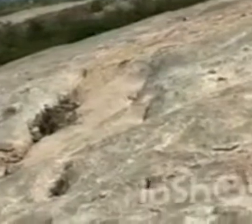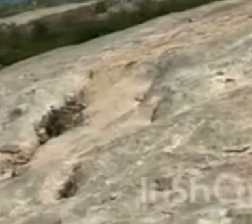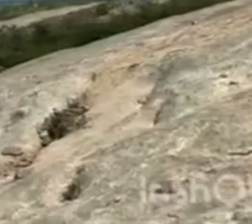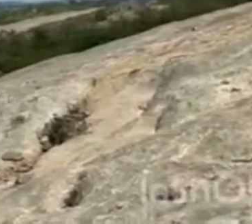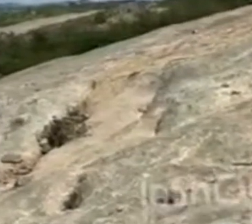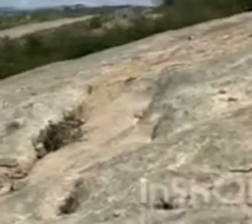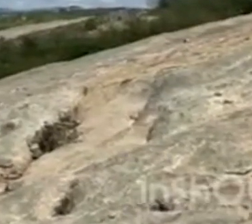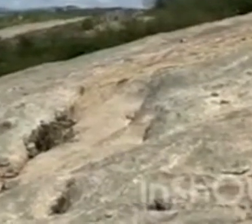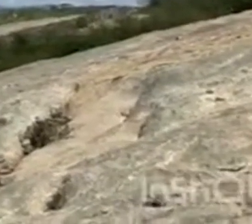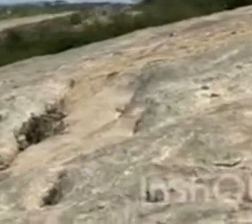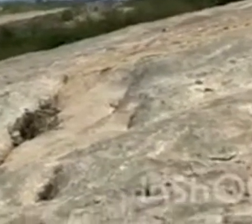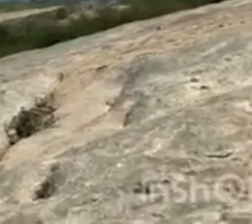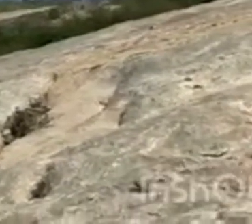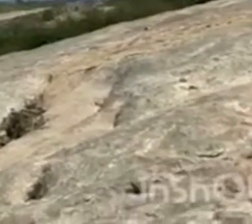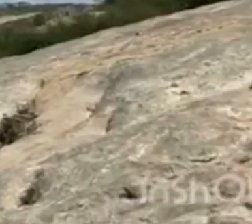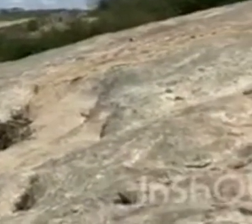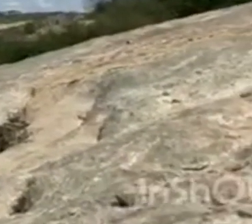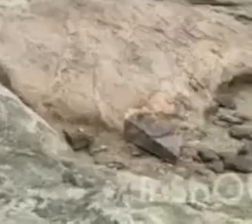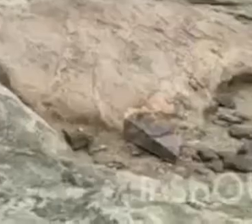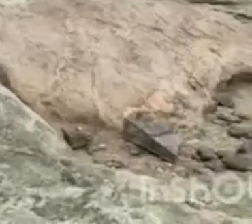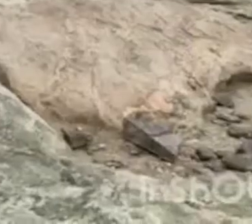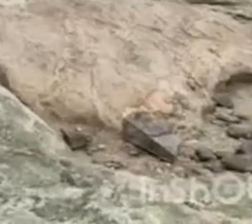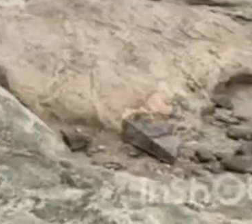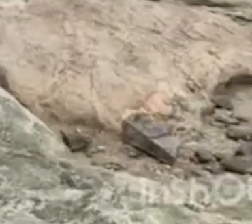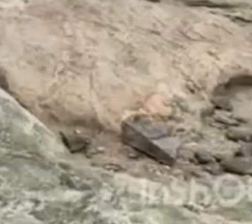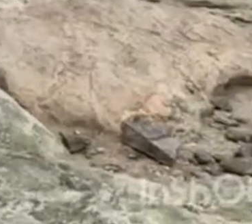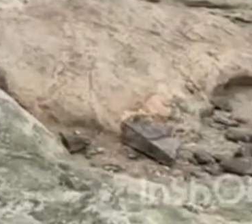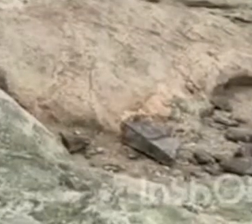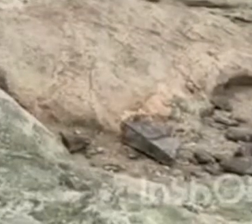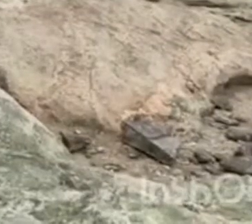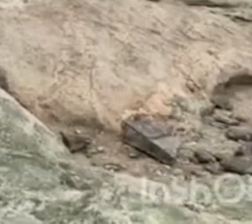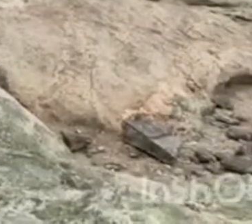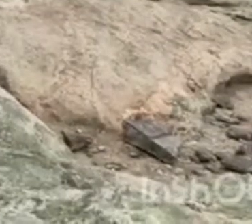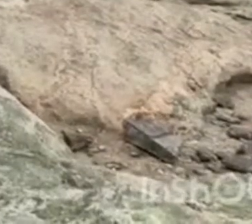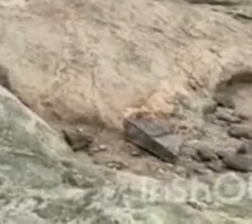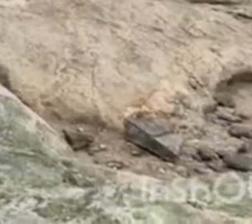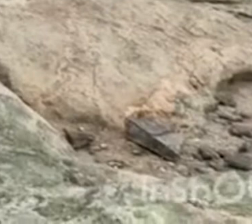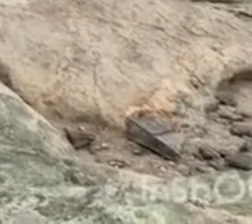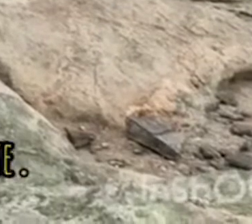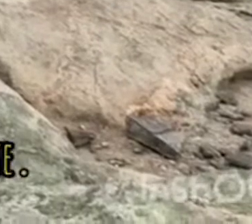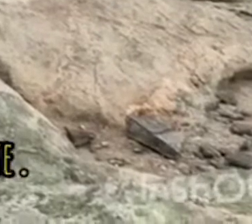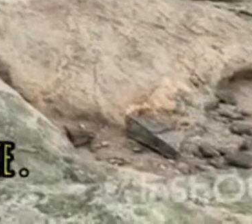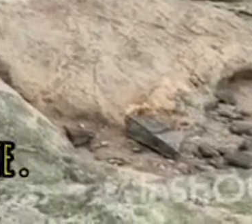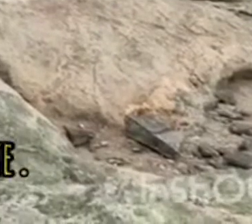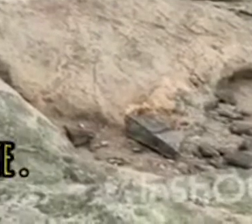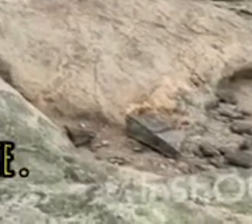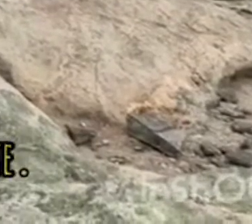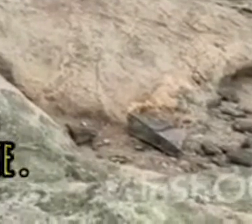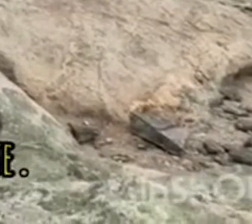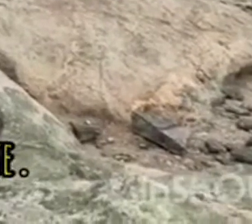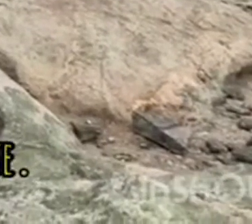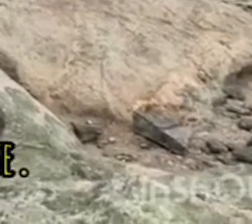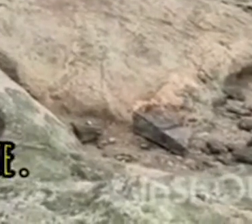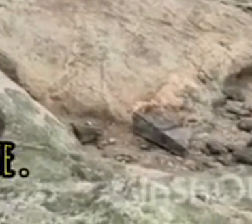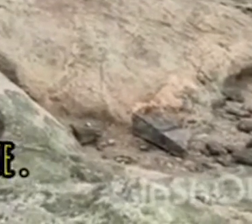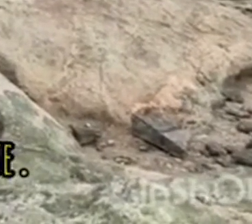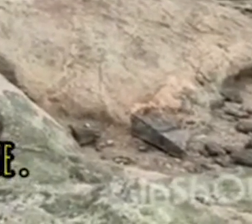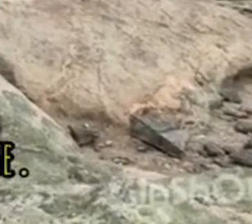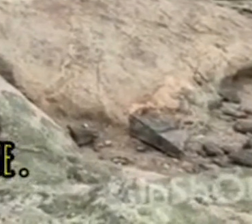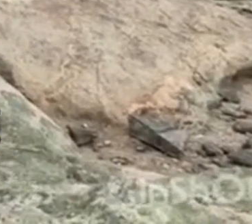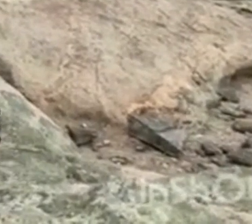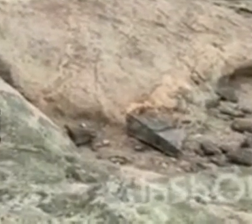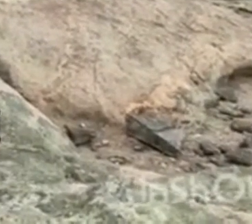de estudo foi start, virou motivo de festa, foi do asteroide Vesta, que está entre Júpiter e